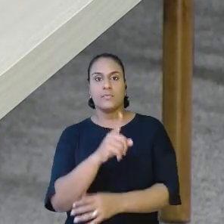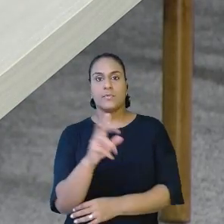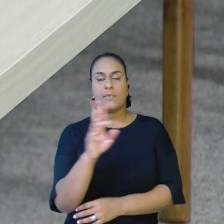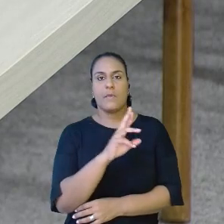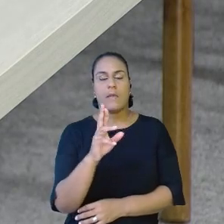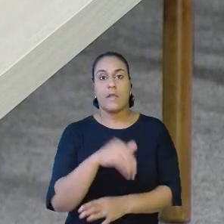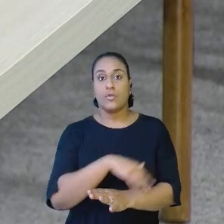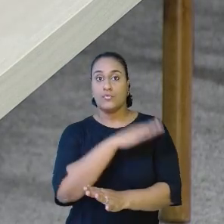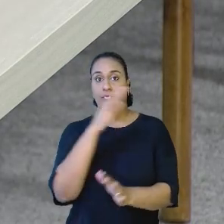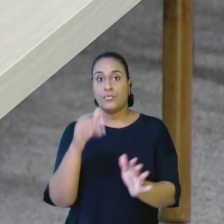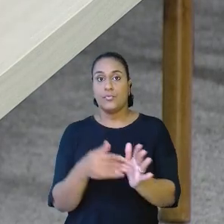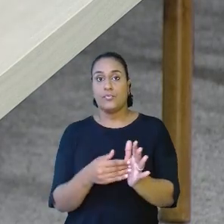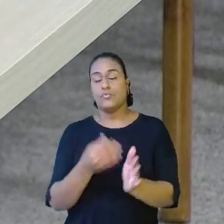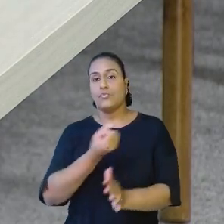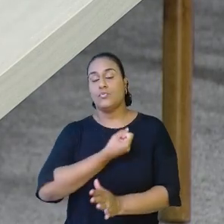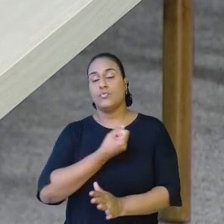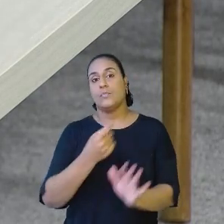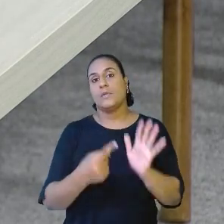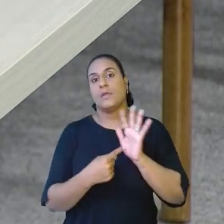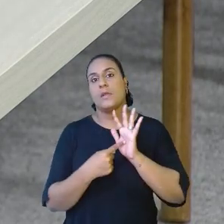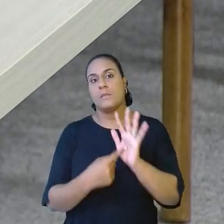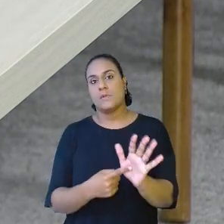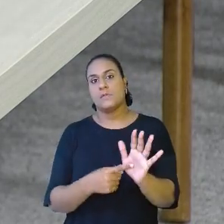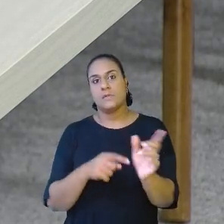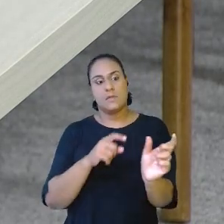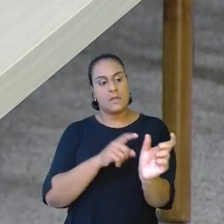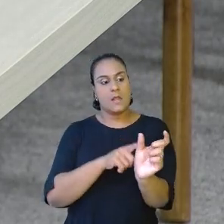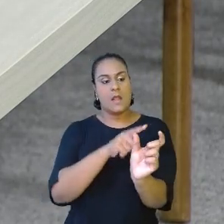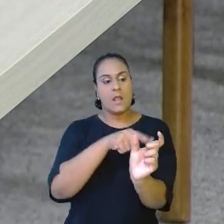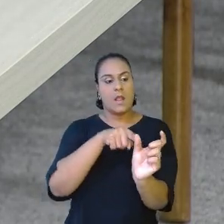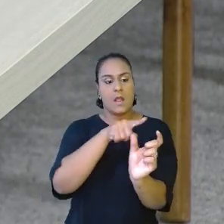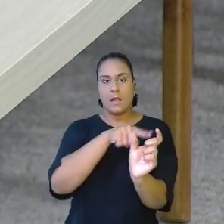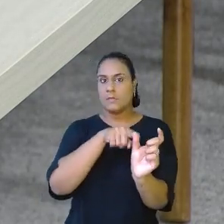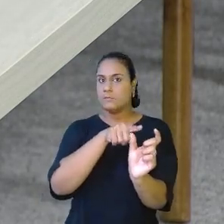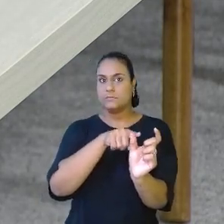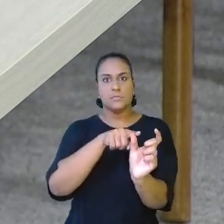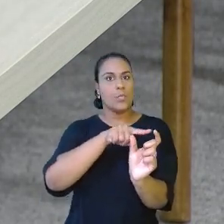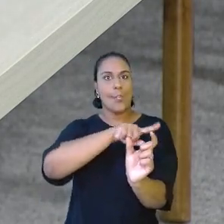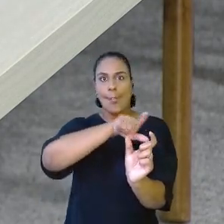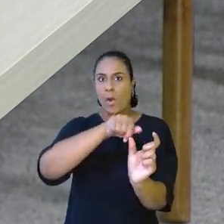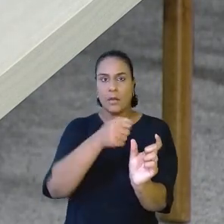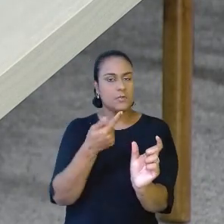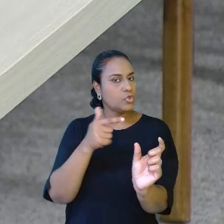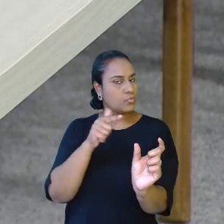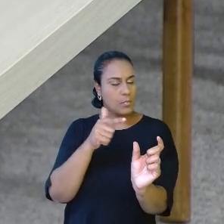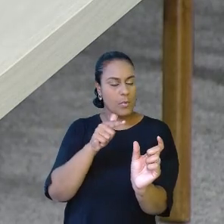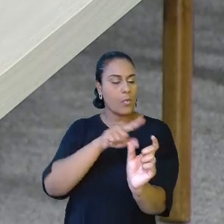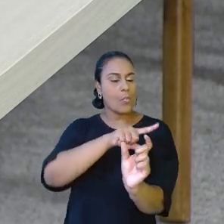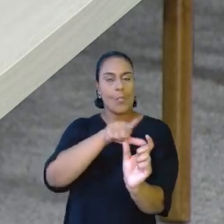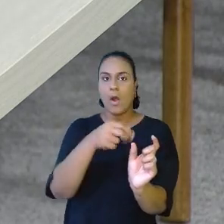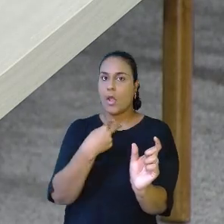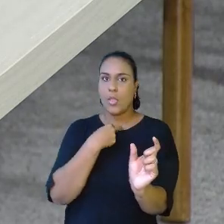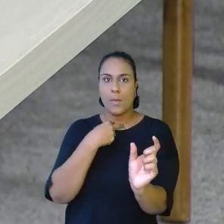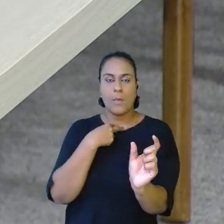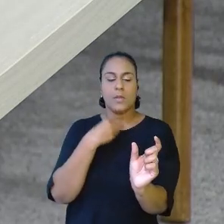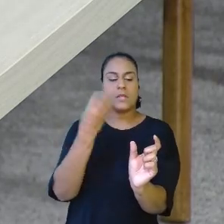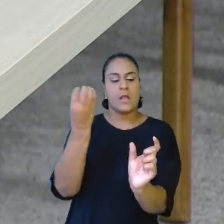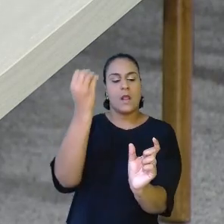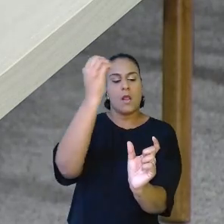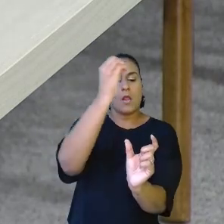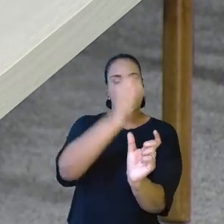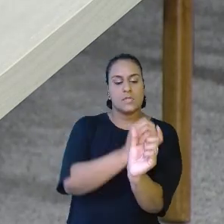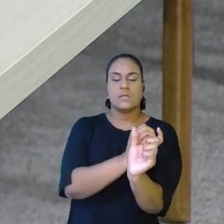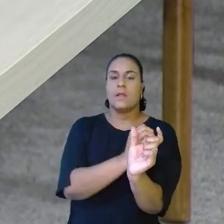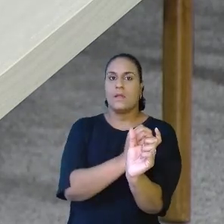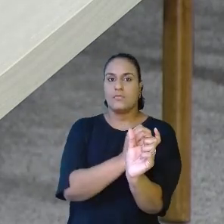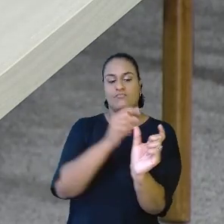eu representei a parte inteira com o zero, porque não pode ficar vazia. Se não tem inteiro, colocamos o